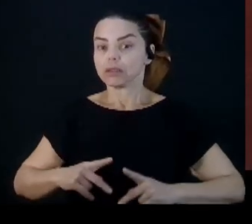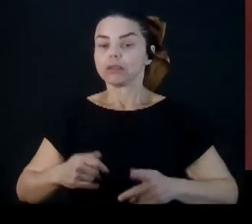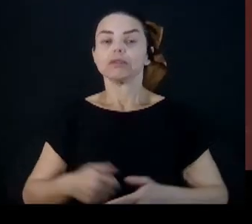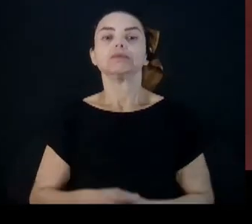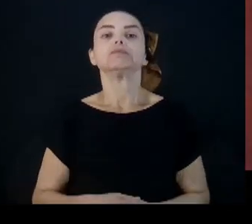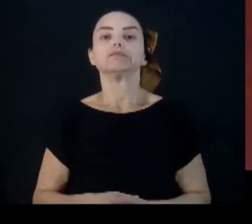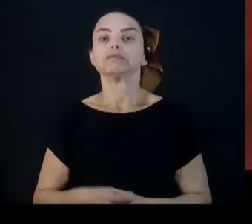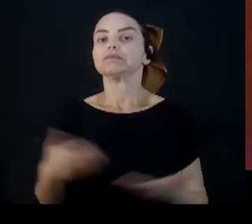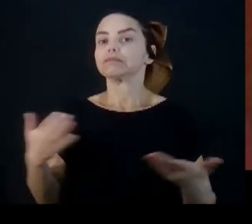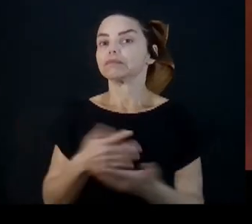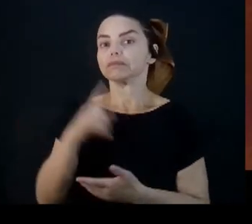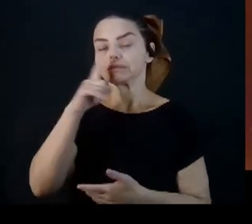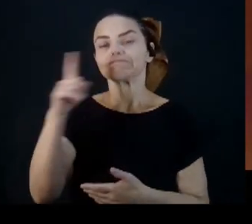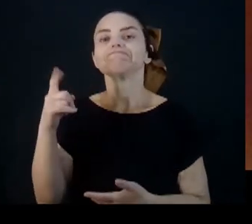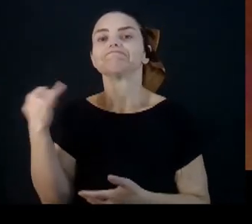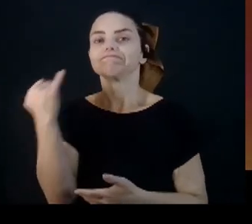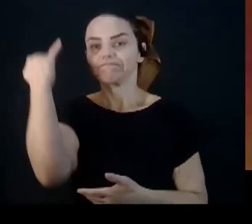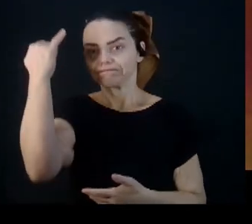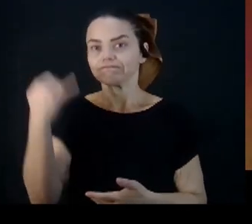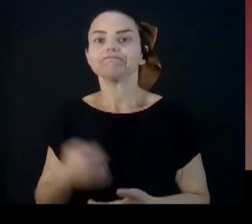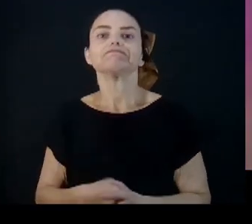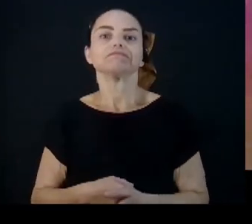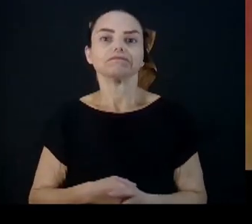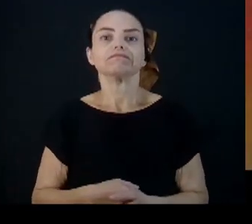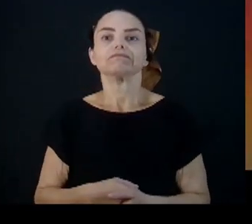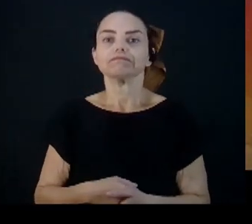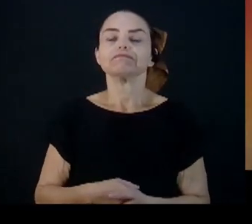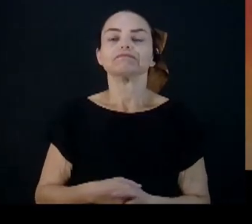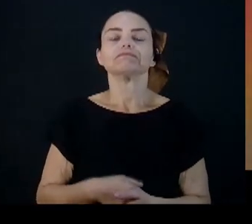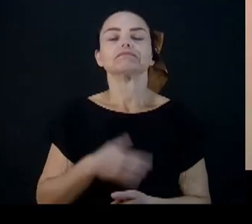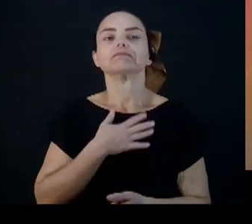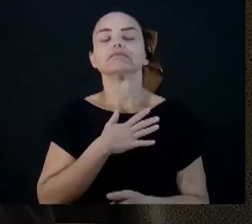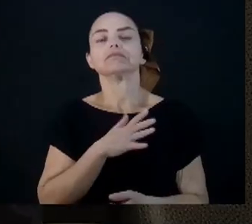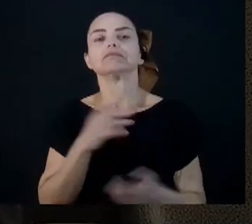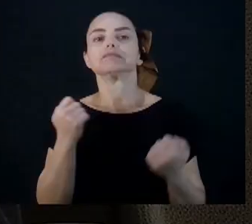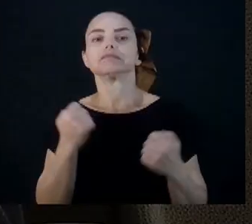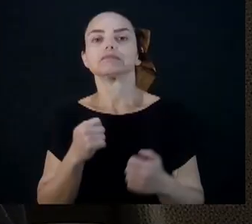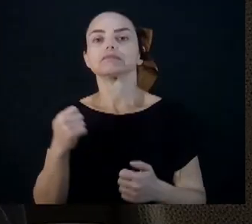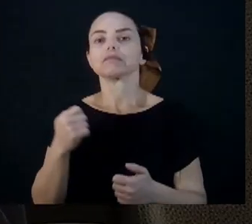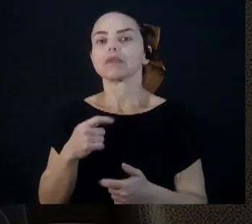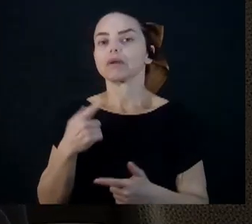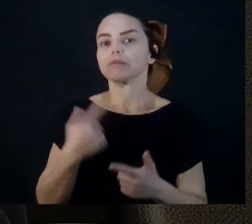são bastante indigestos, podemos dizer assim, né?